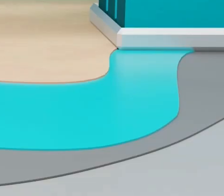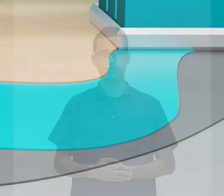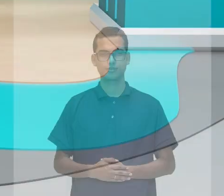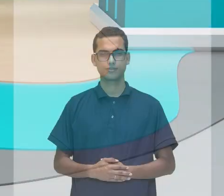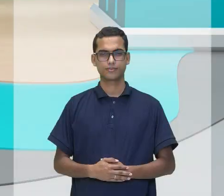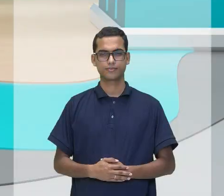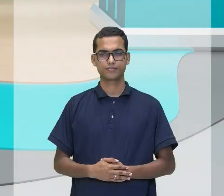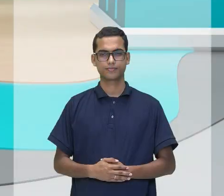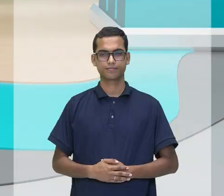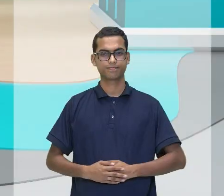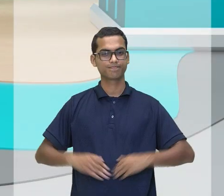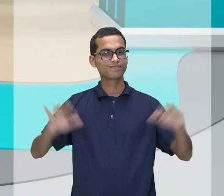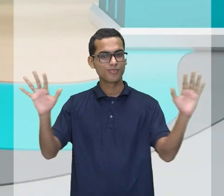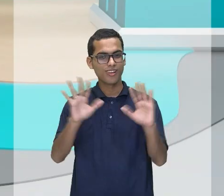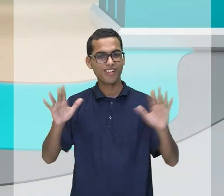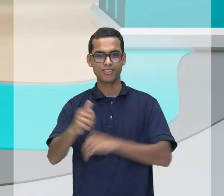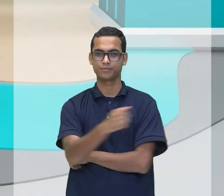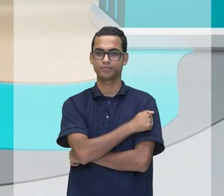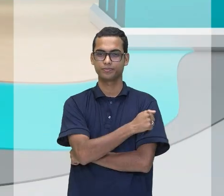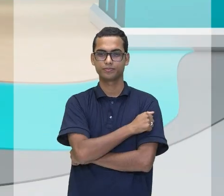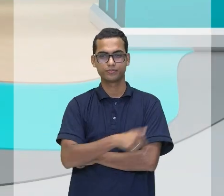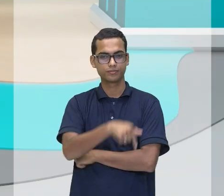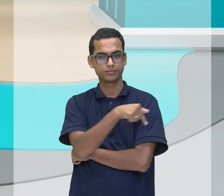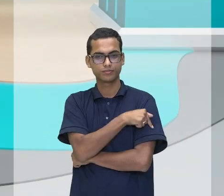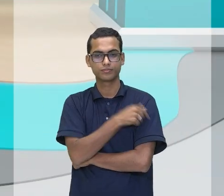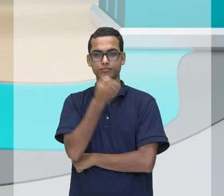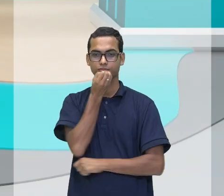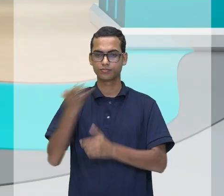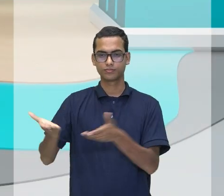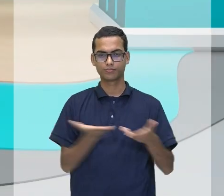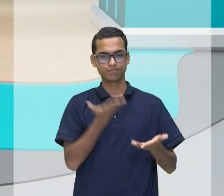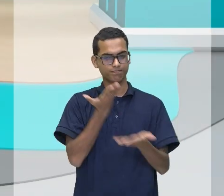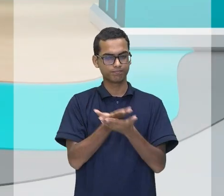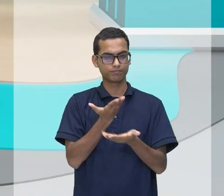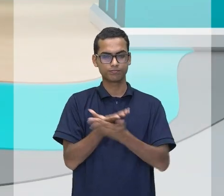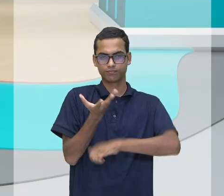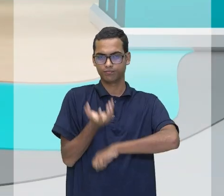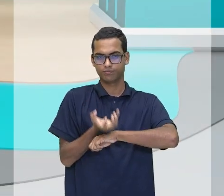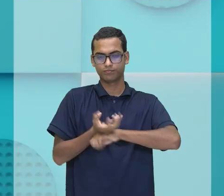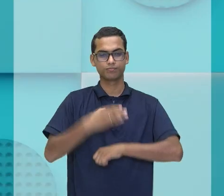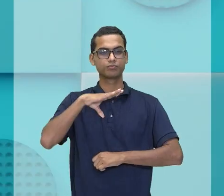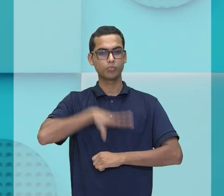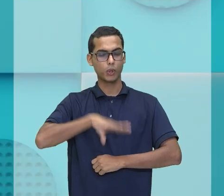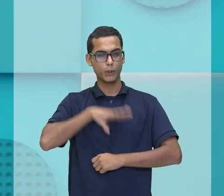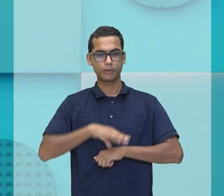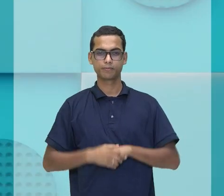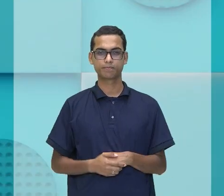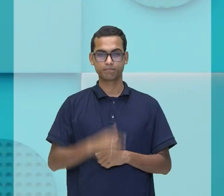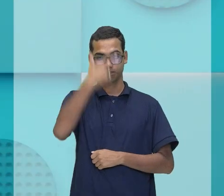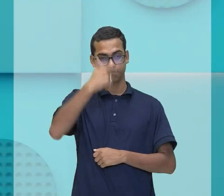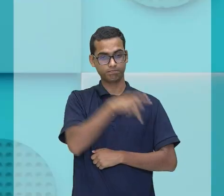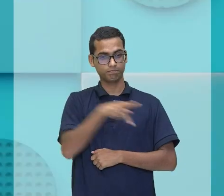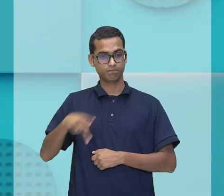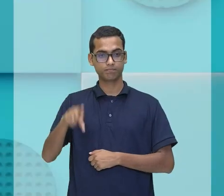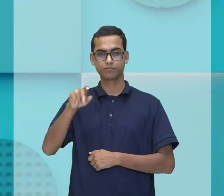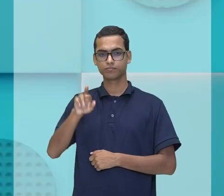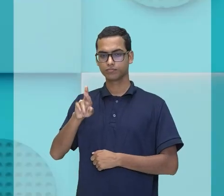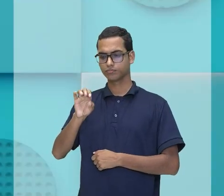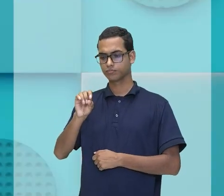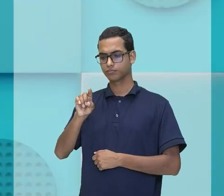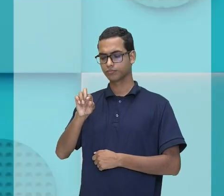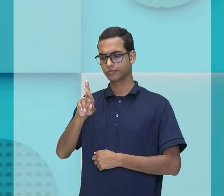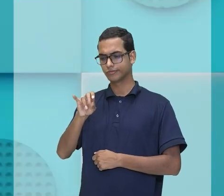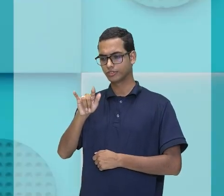Olá, queridos alunos do 7º ano, sejam bem-vindos a mais uma aula de língua portuguesa. Eu sou o professor Rodrigo